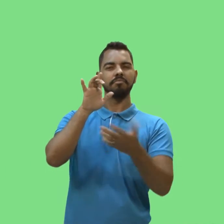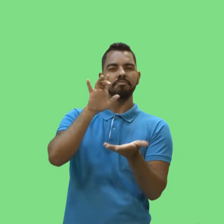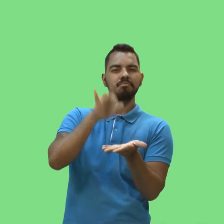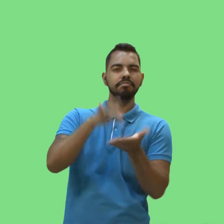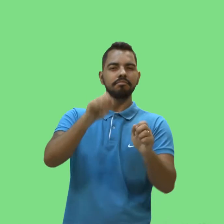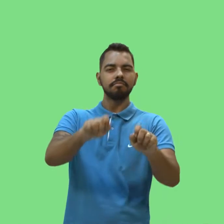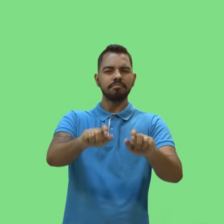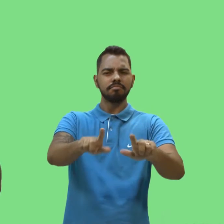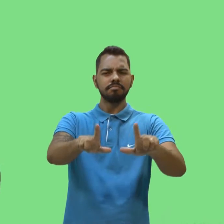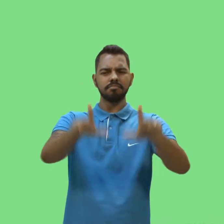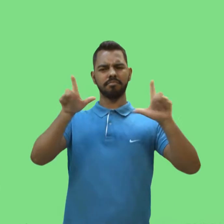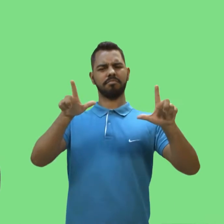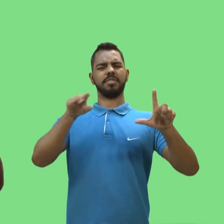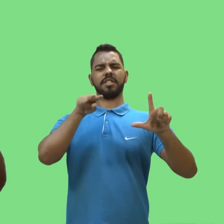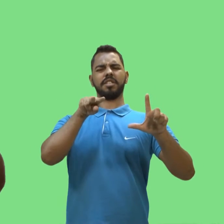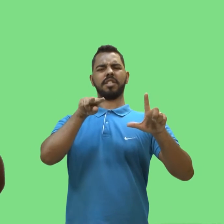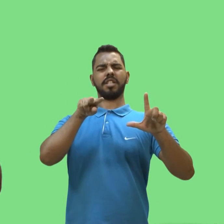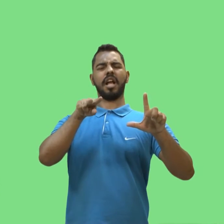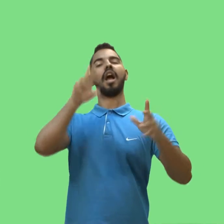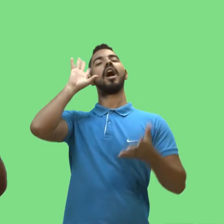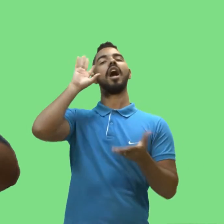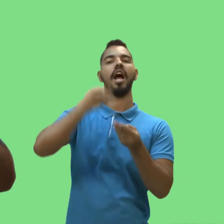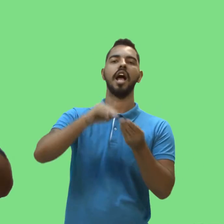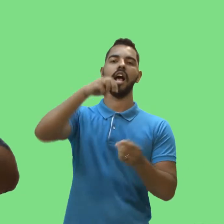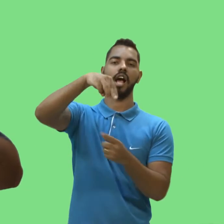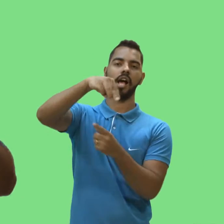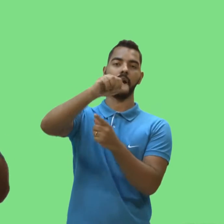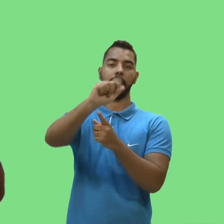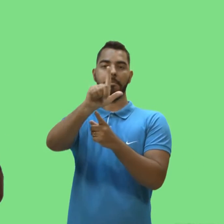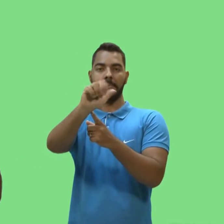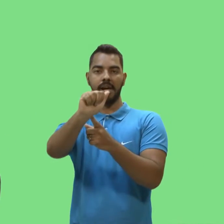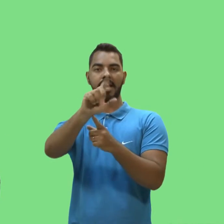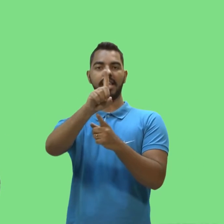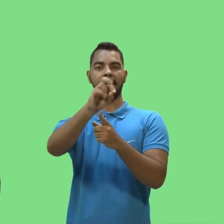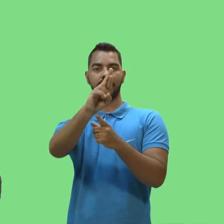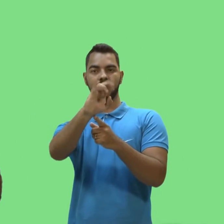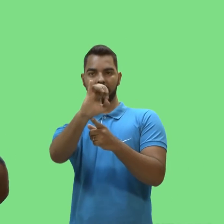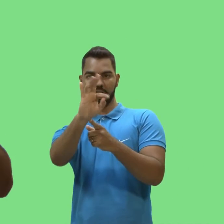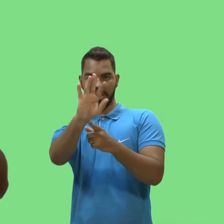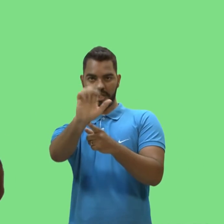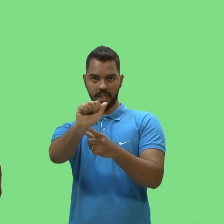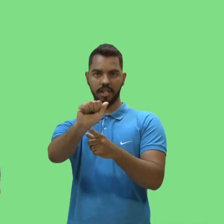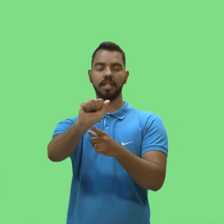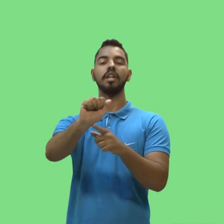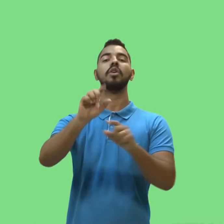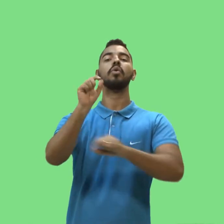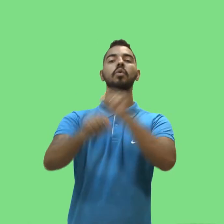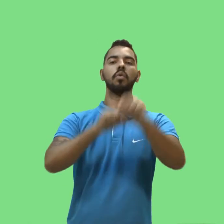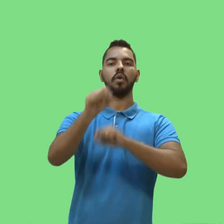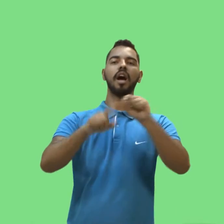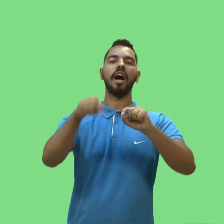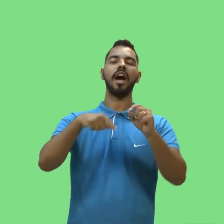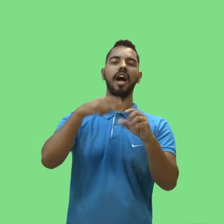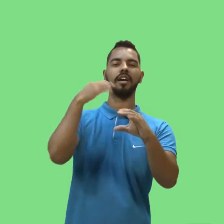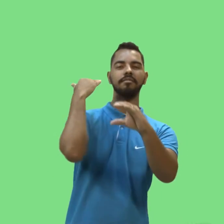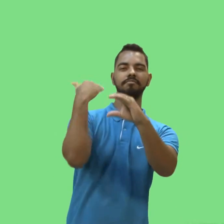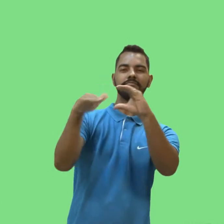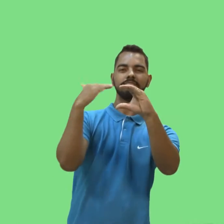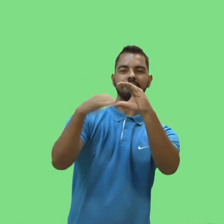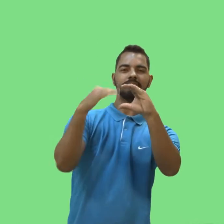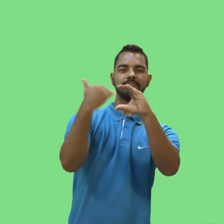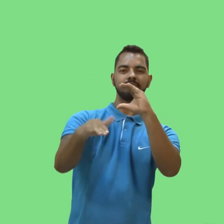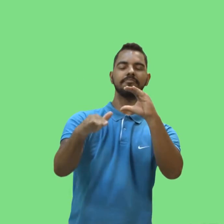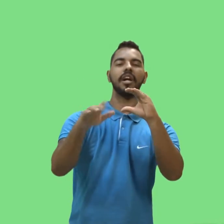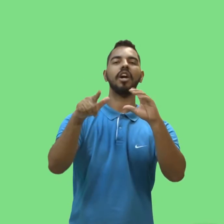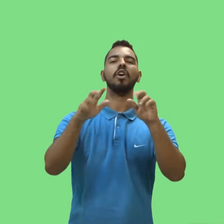empresas. É um tipo de correspondência que atinge um número grande de pessoas, enviada pelo correio ou mesmo pela